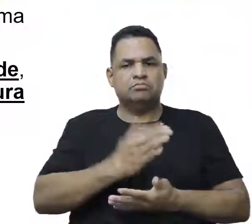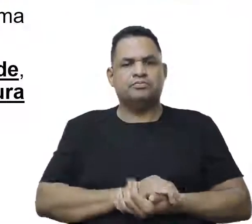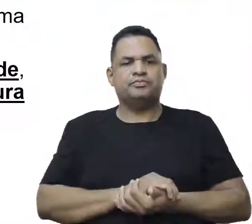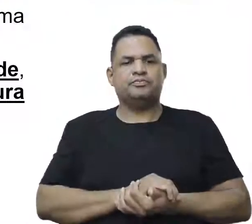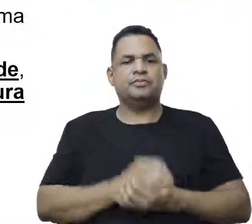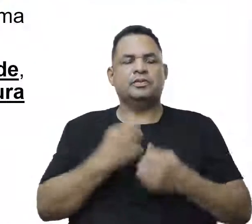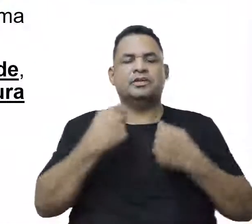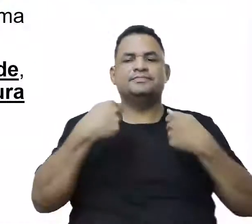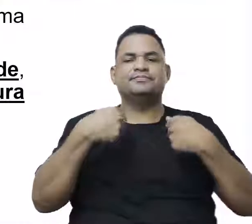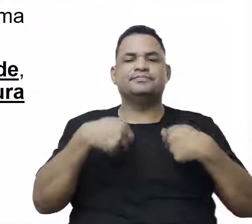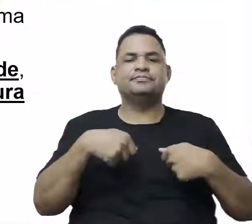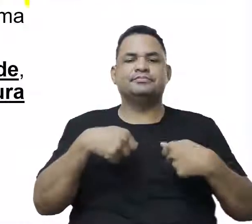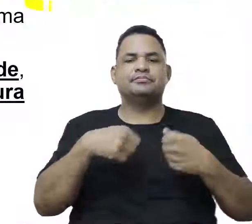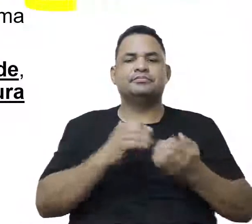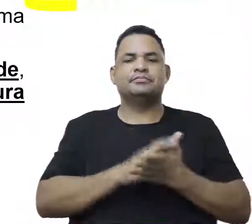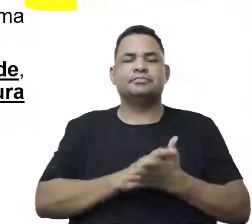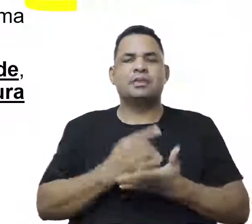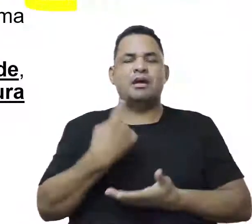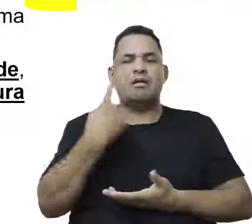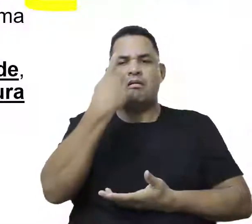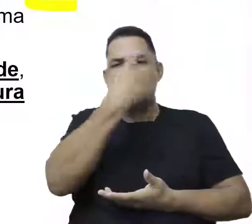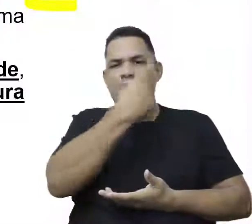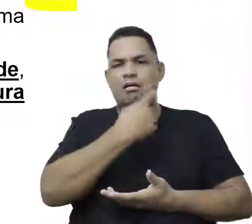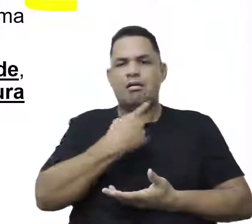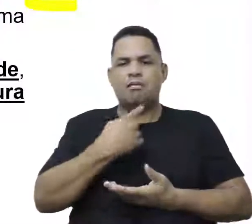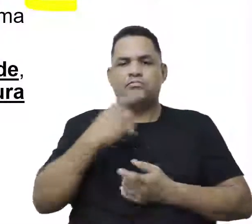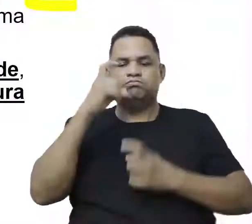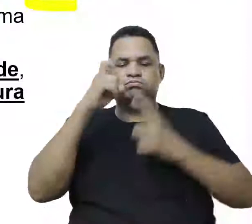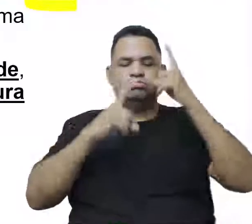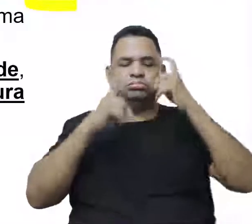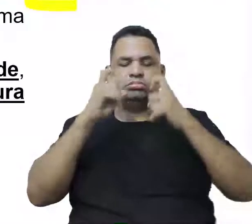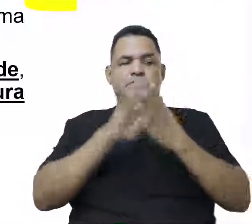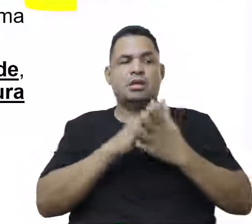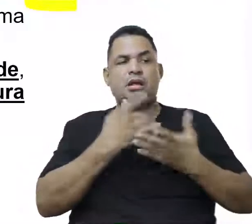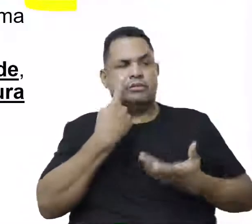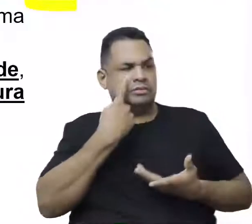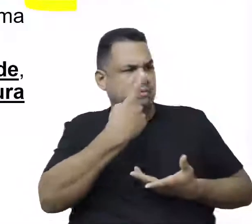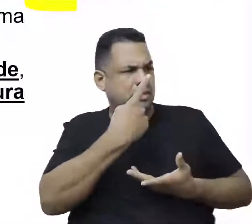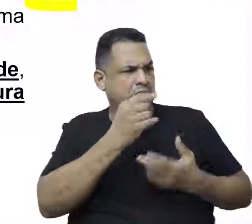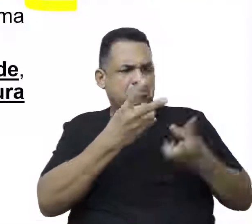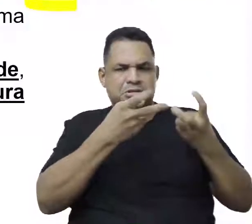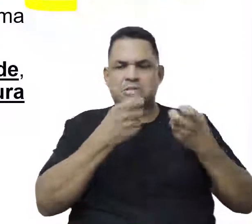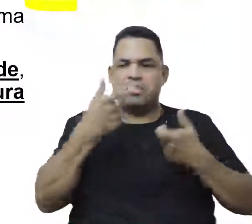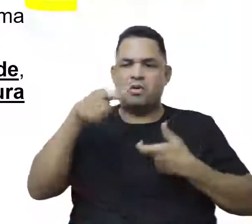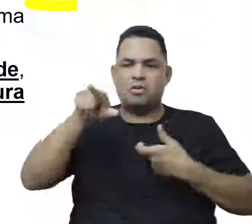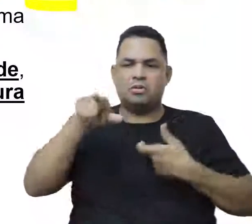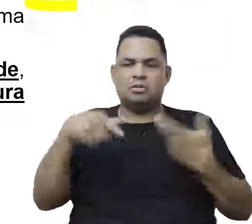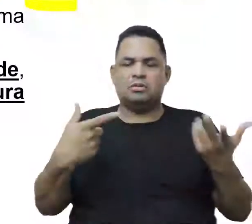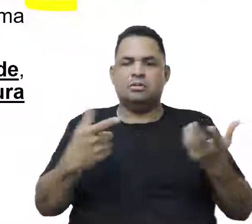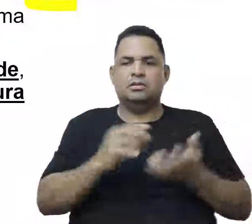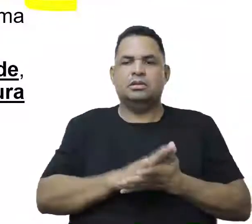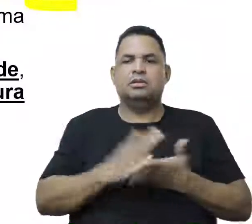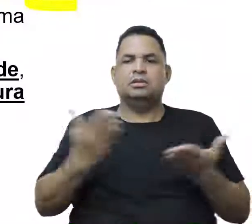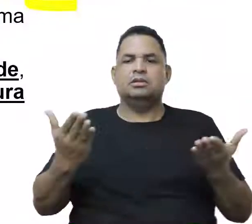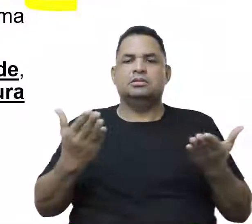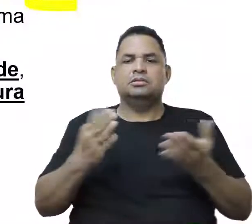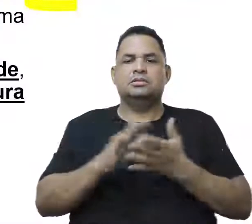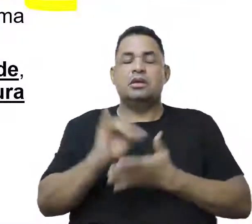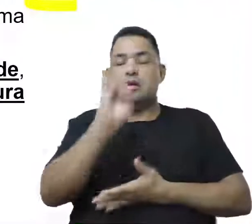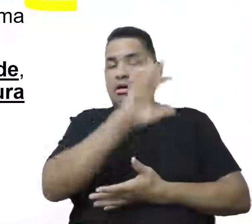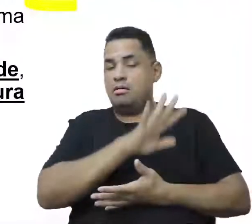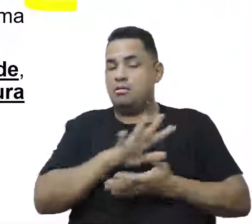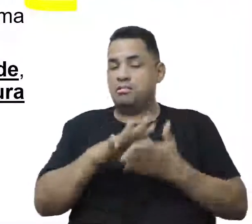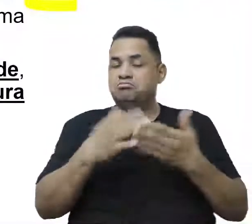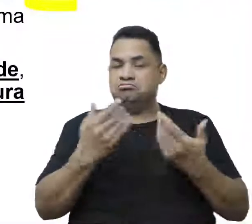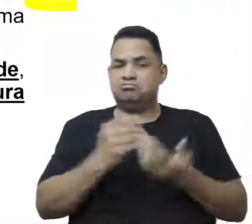eu posso, uma mesma expressão, eu posso dizer que é uma coisa e você pode mencionar que é outra. Exato. Né? A sua leitura sobre a imagem pode ser